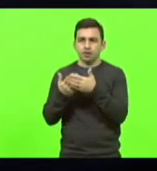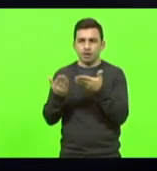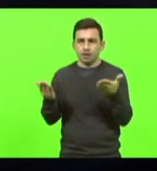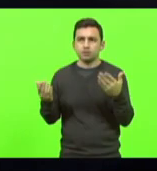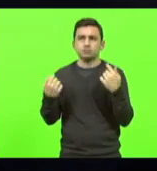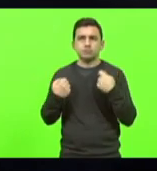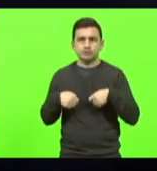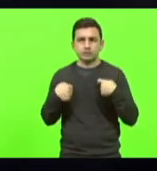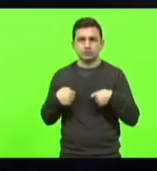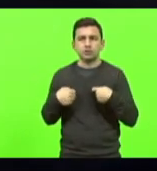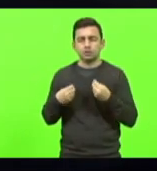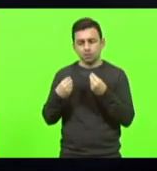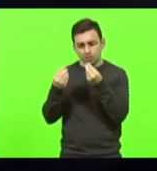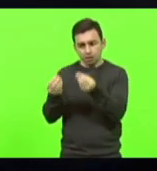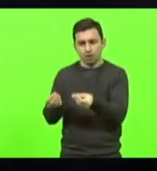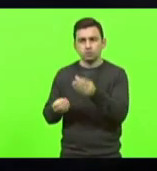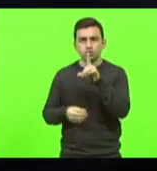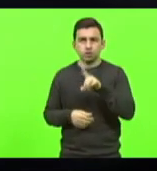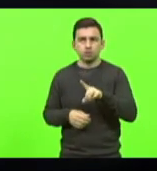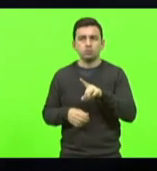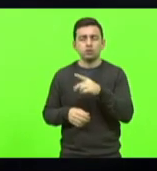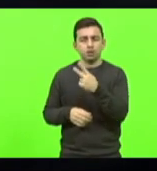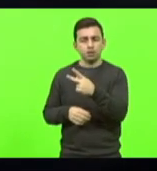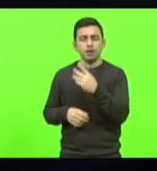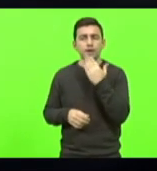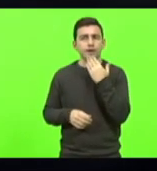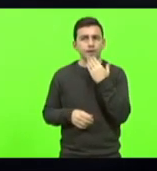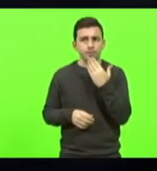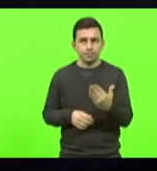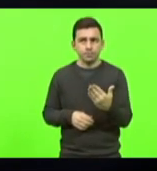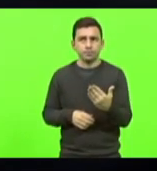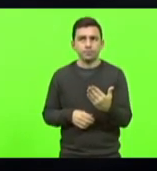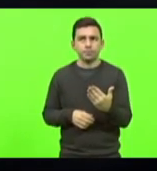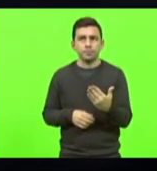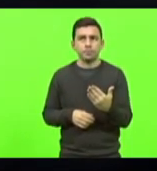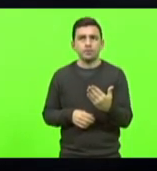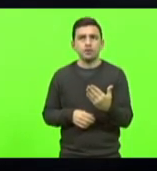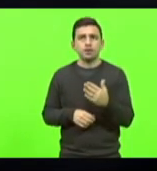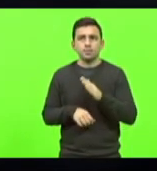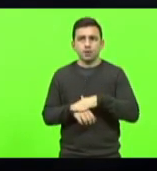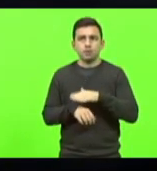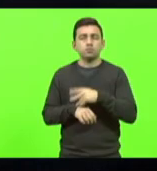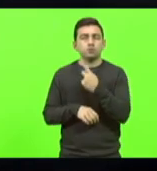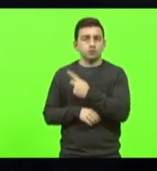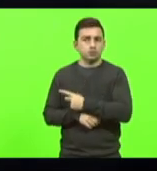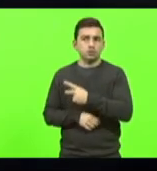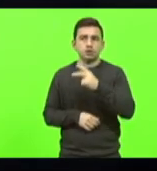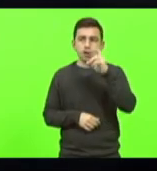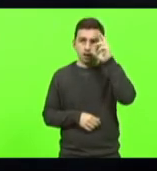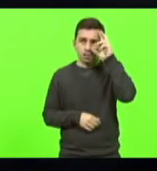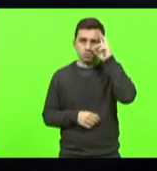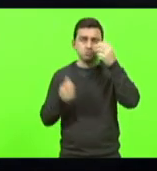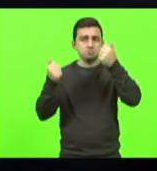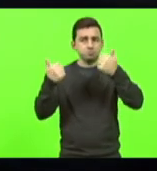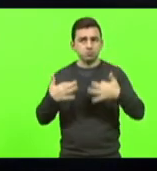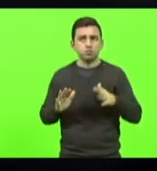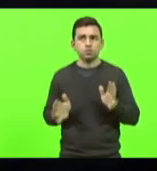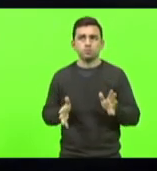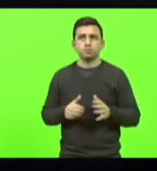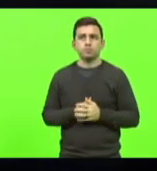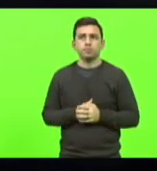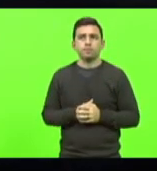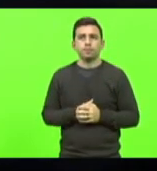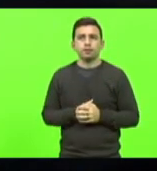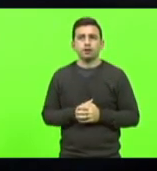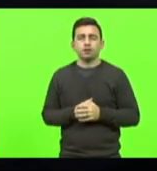conceder o direito que estampado no requerimento o deputado no requerimento do deputado Alba a os